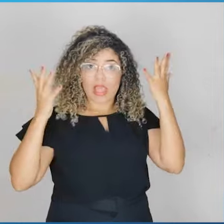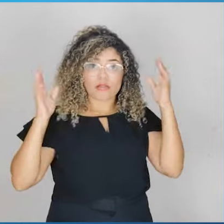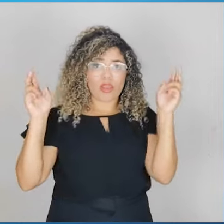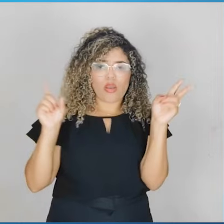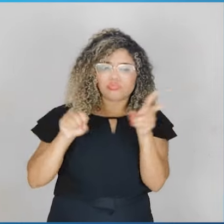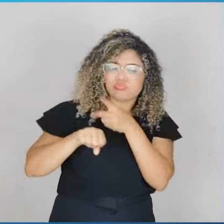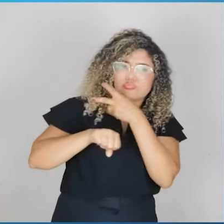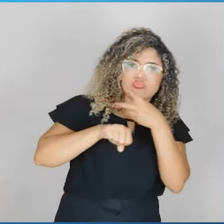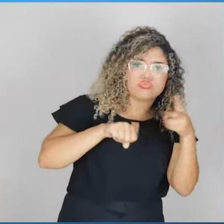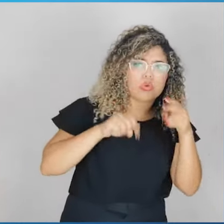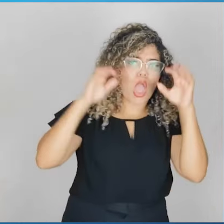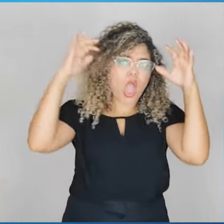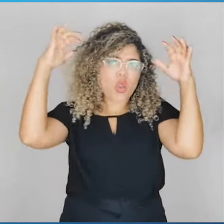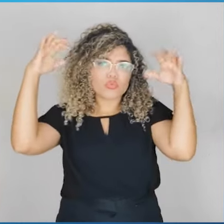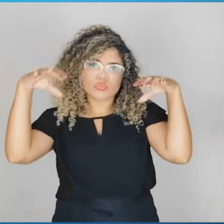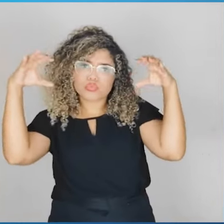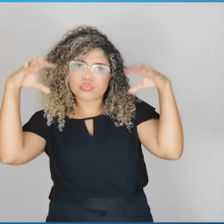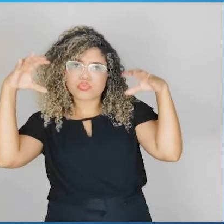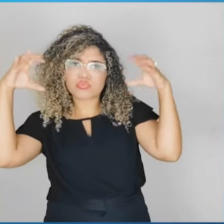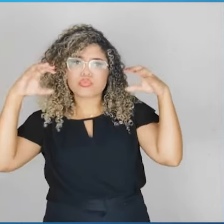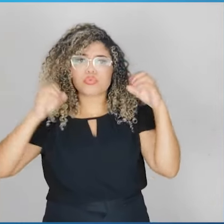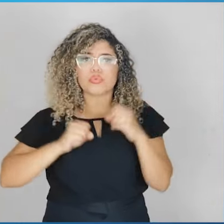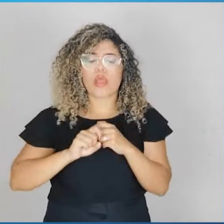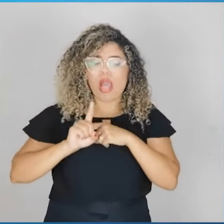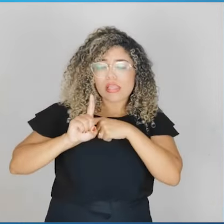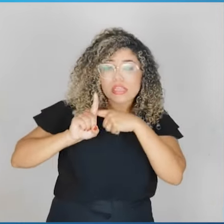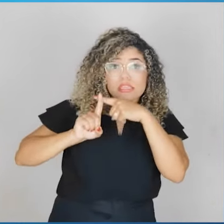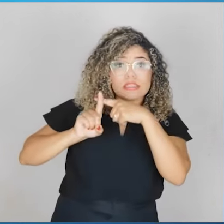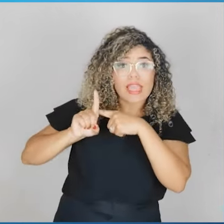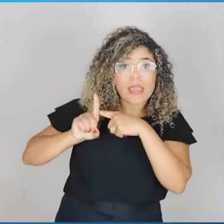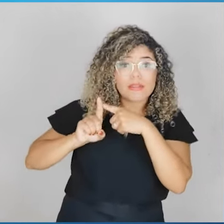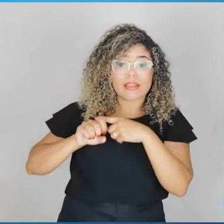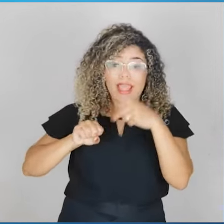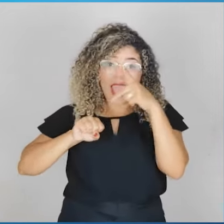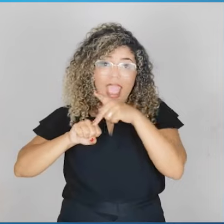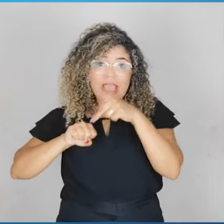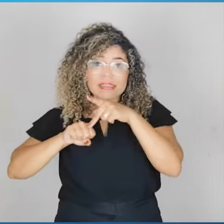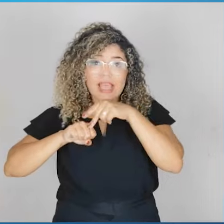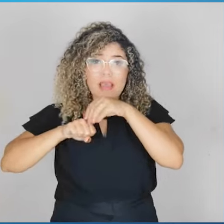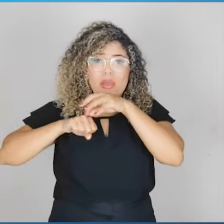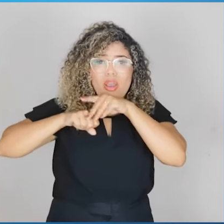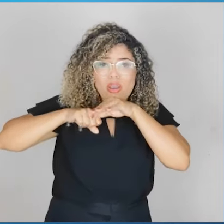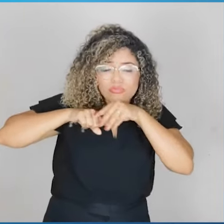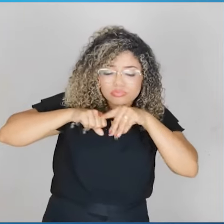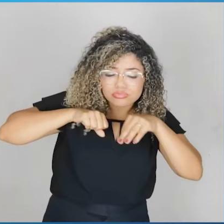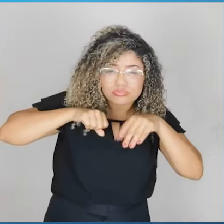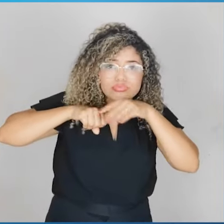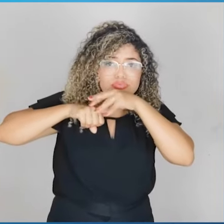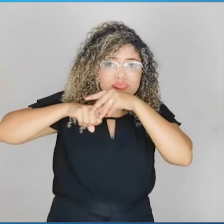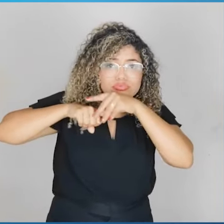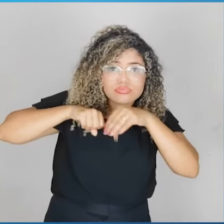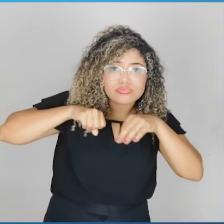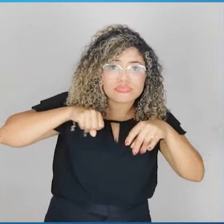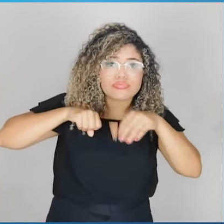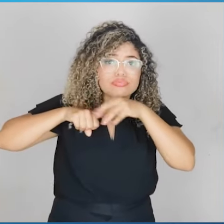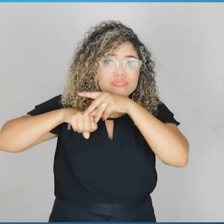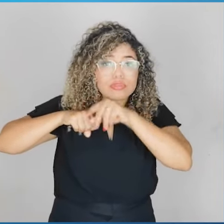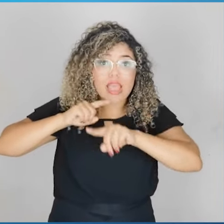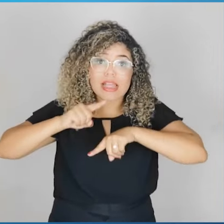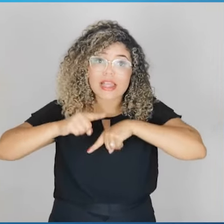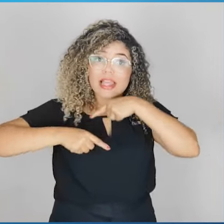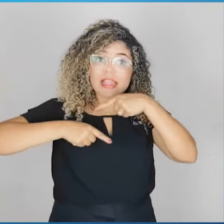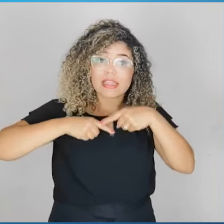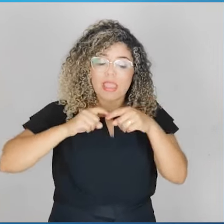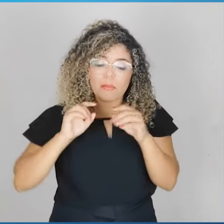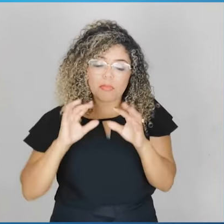vento, chuva, altas temperaturas. Então essa rocha vai se desgastando por esse processo de intemperismo e depois se